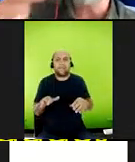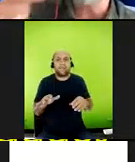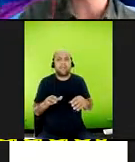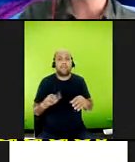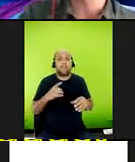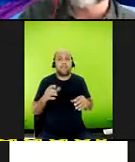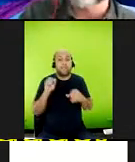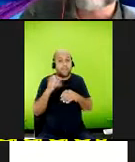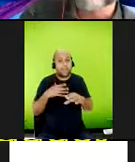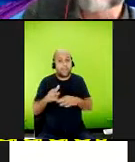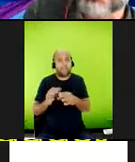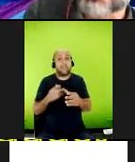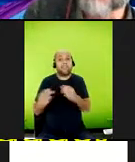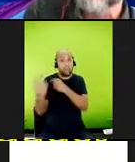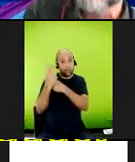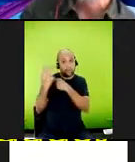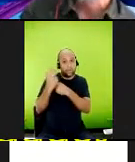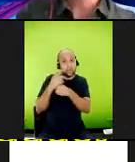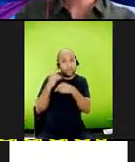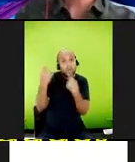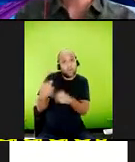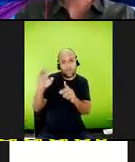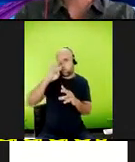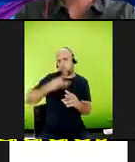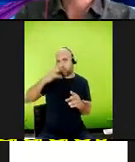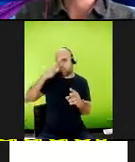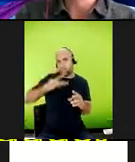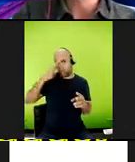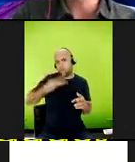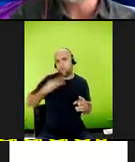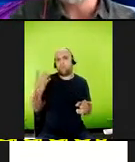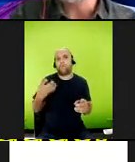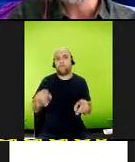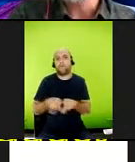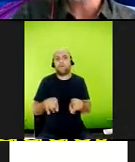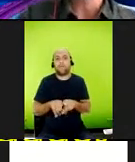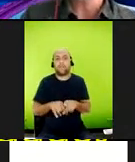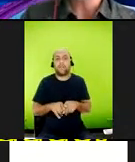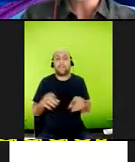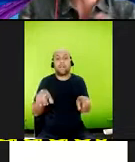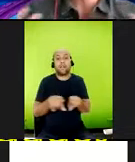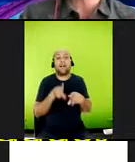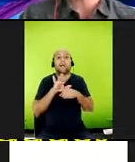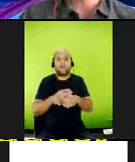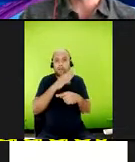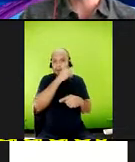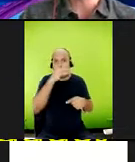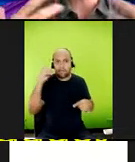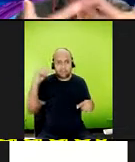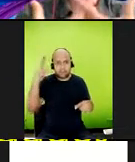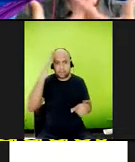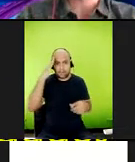da invasão que não pode acontecer na fase infantil para ajudar adolescente assim entenderem né que já tem um corpo